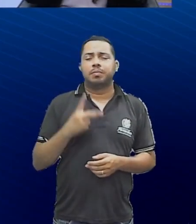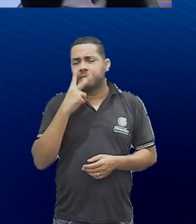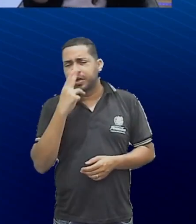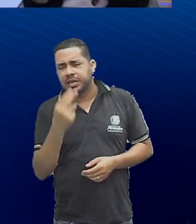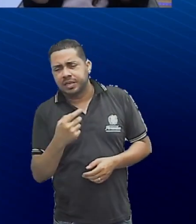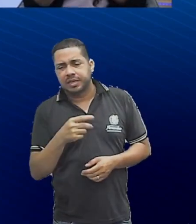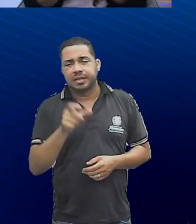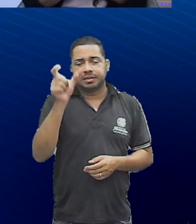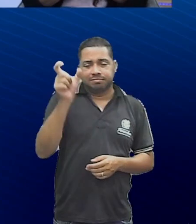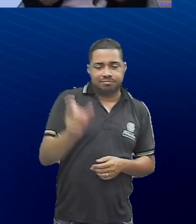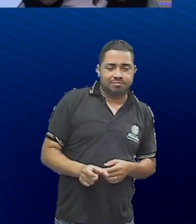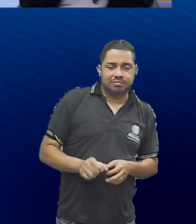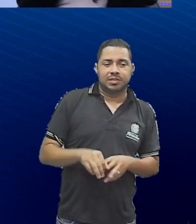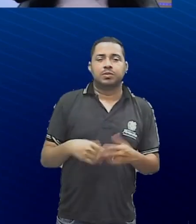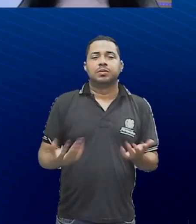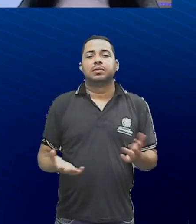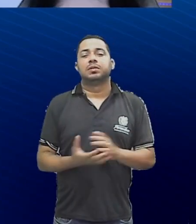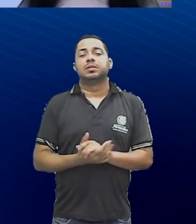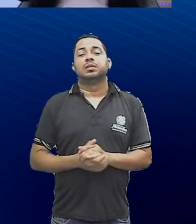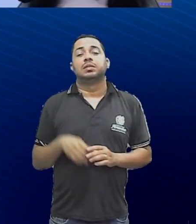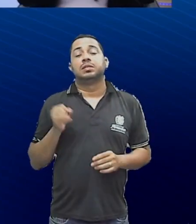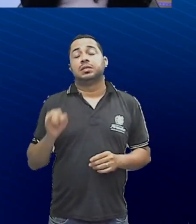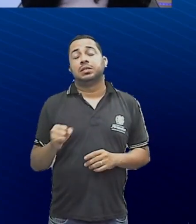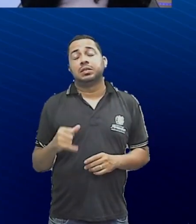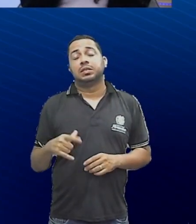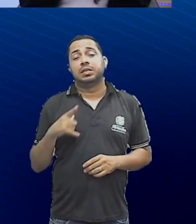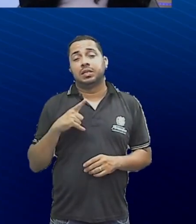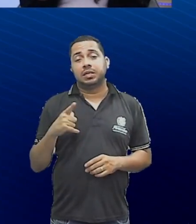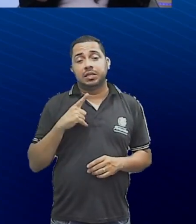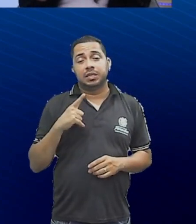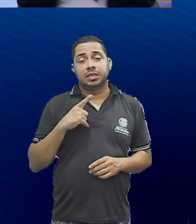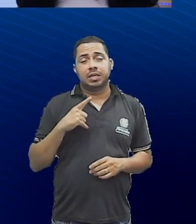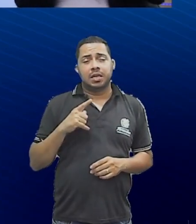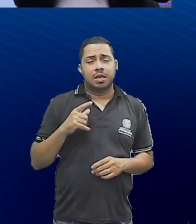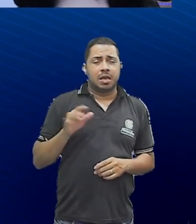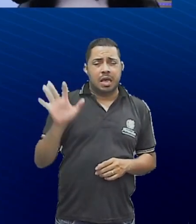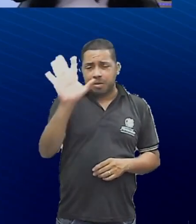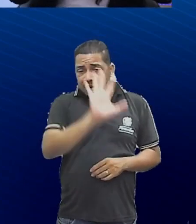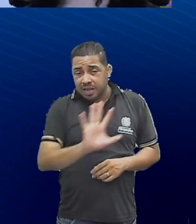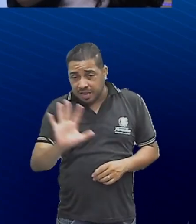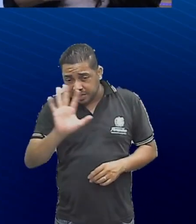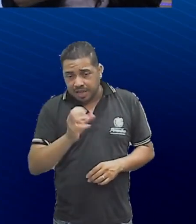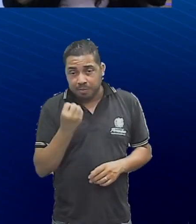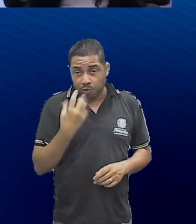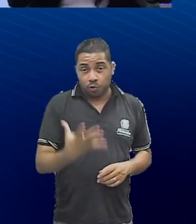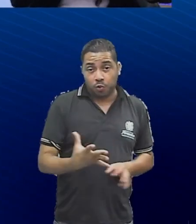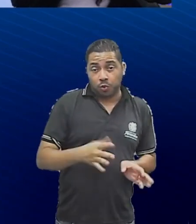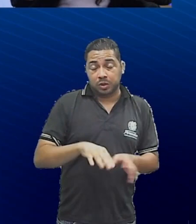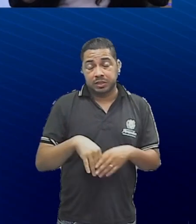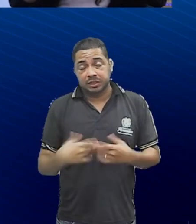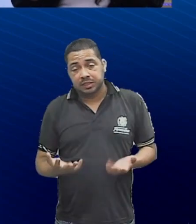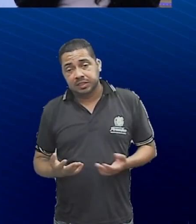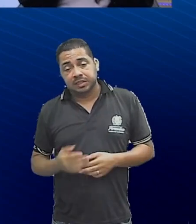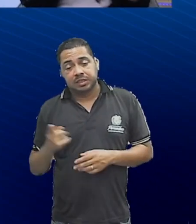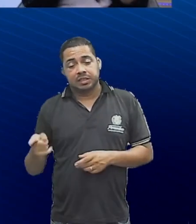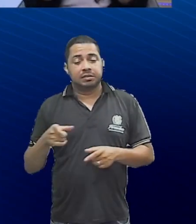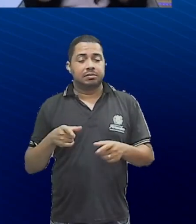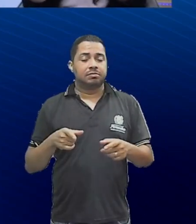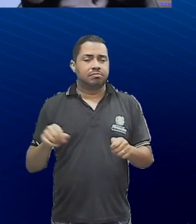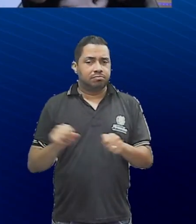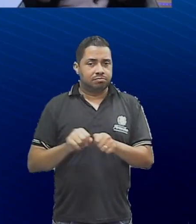sua funcionalidade, se a estética é boa, se no momento de funcionar